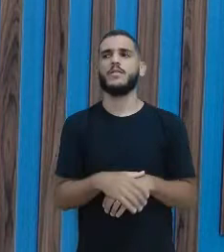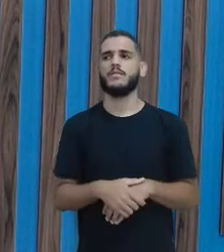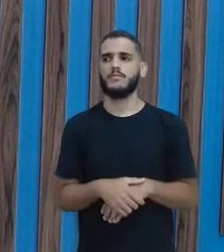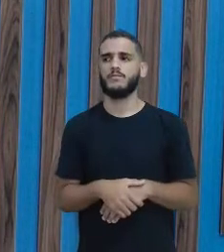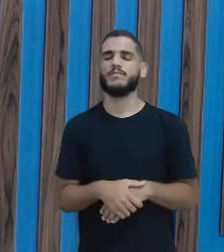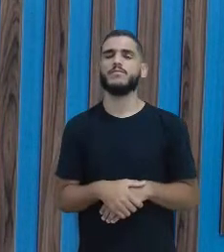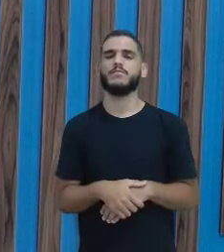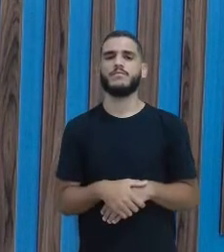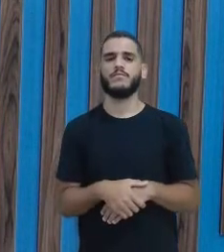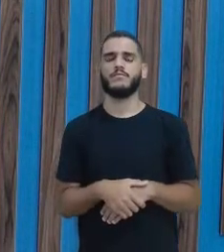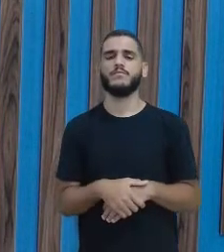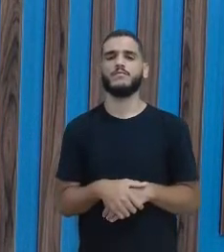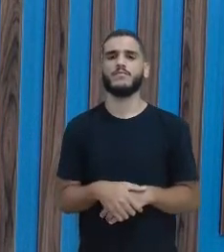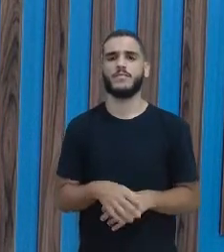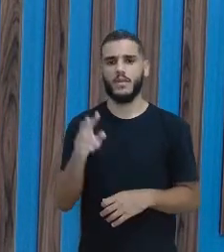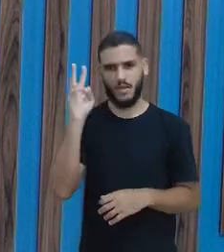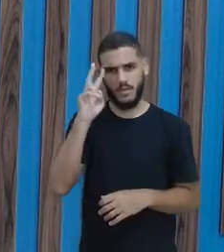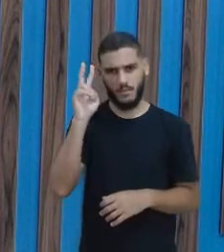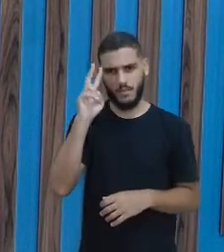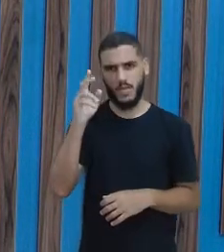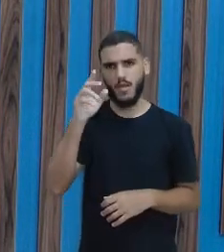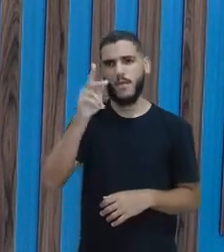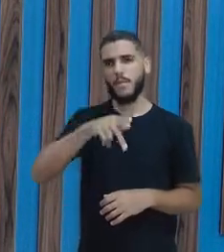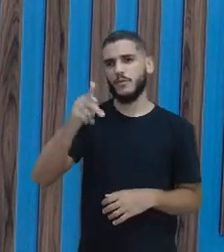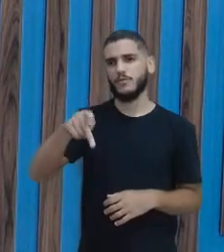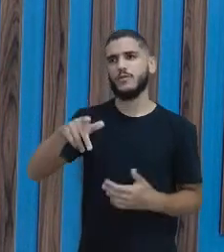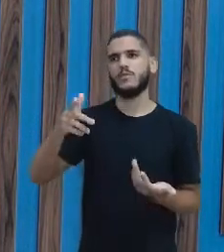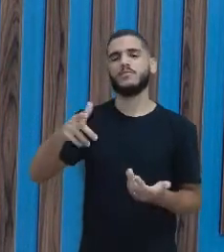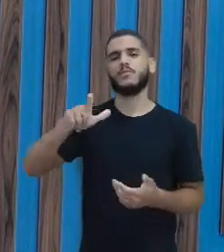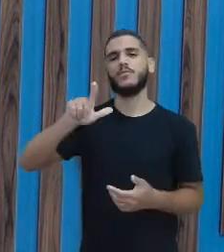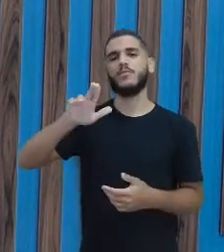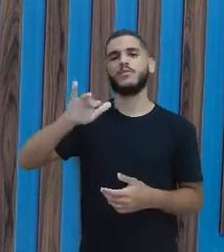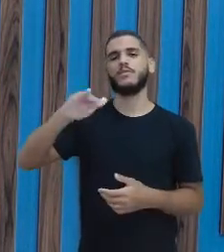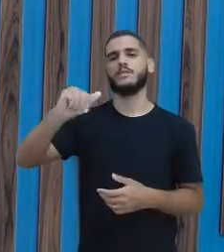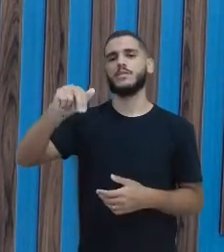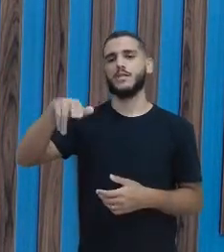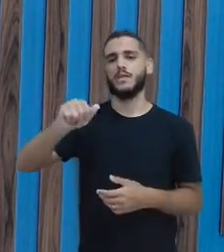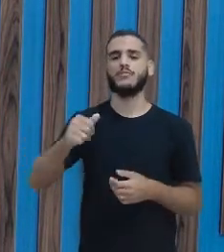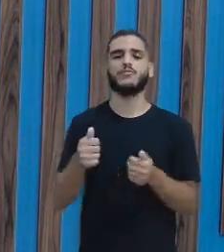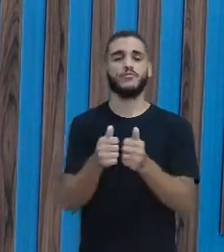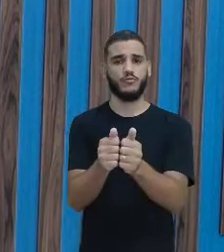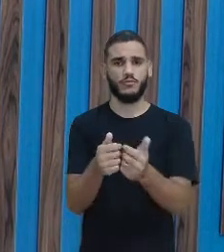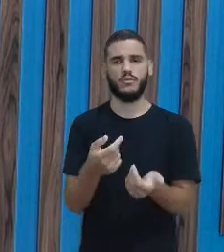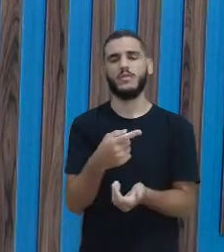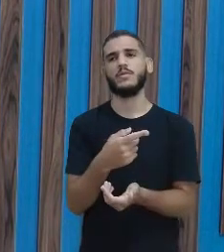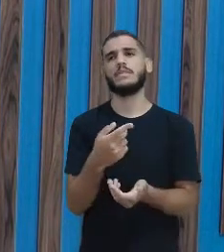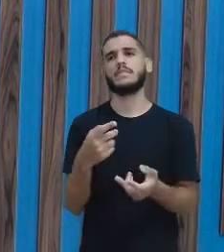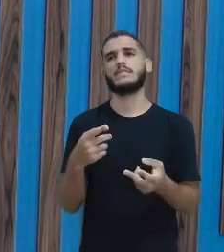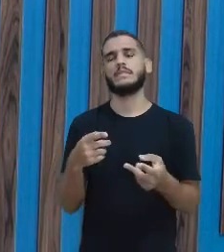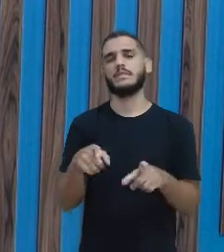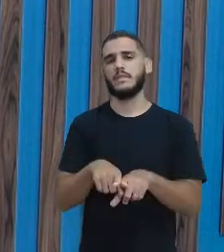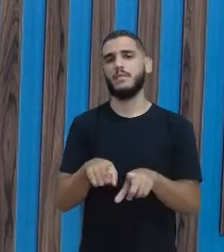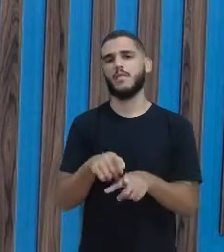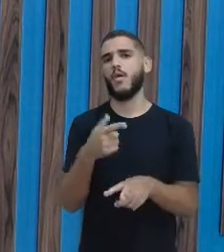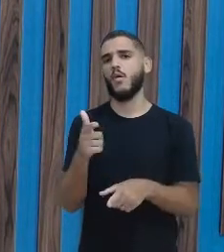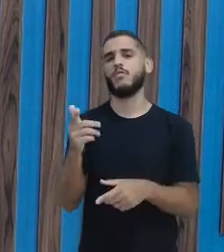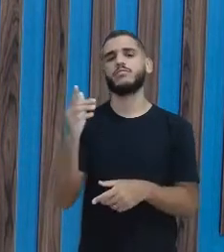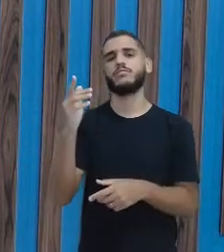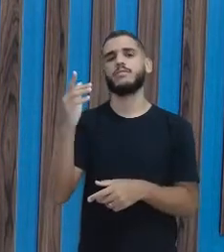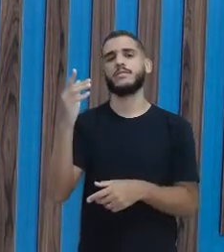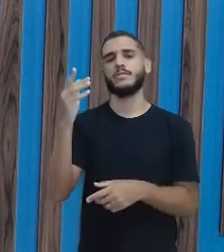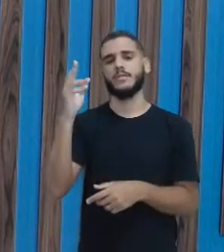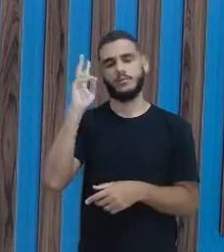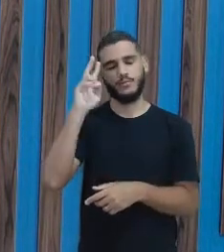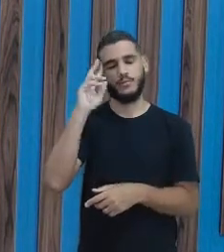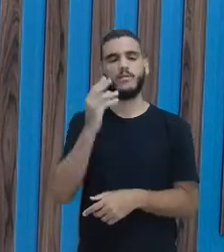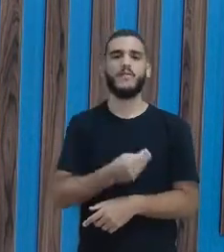Benguela. Lembra que o professor Luciano estava aqui com a gente? Vai lá olhar. Tem outras biografias. Tem uma biografia de